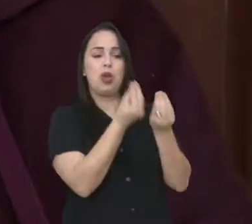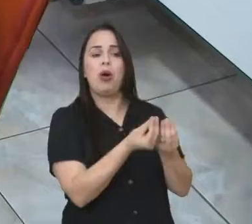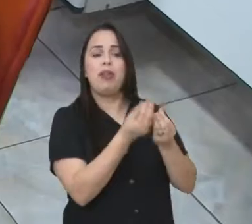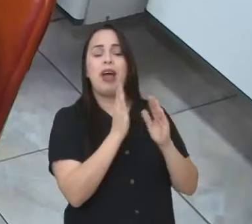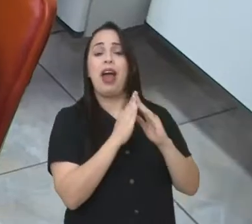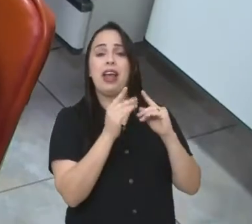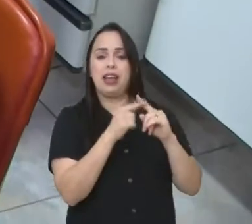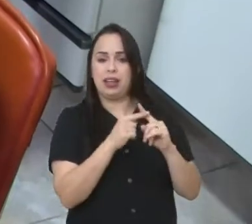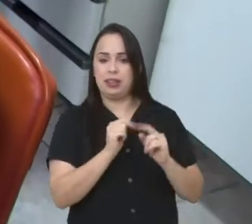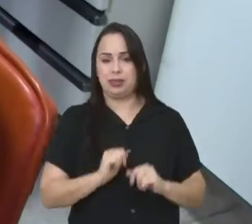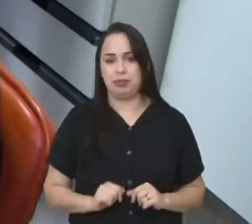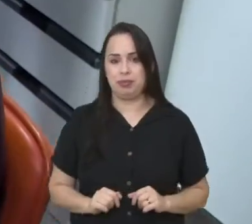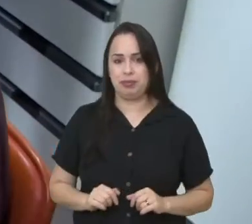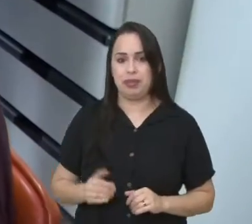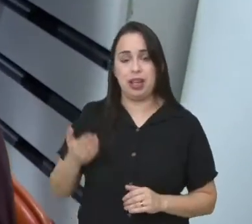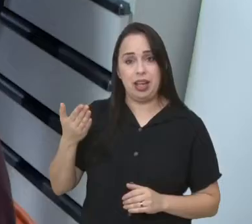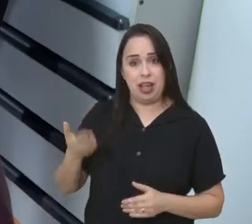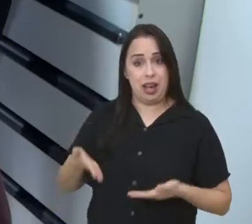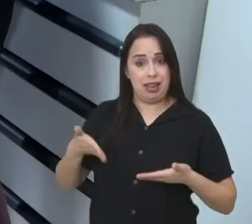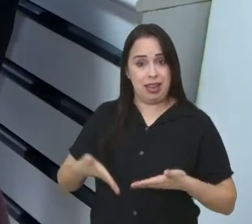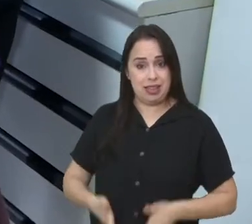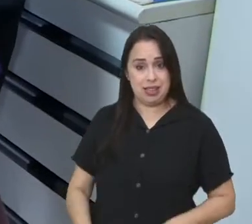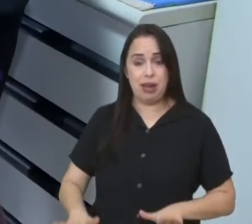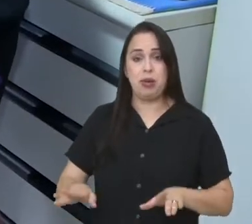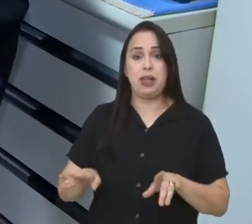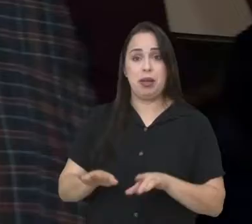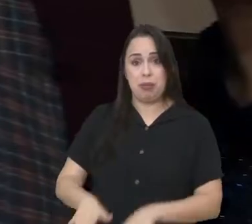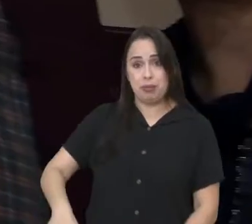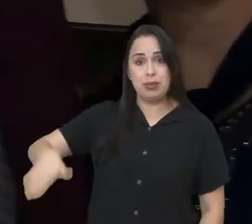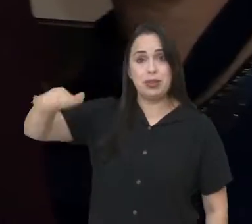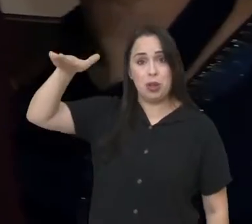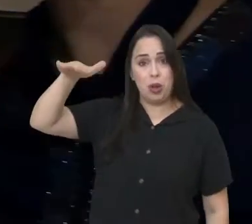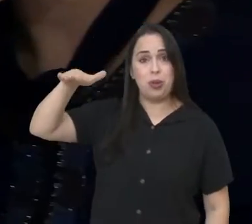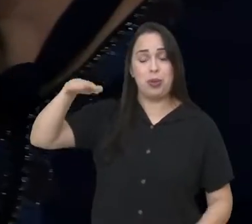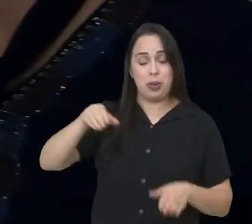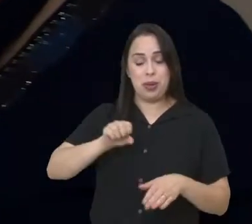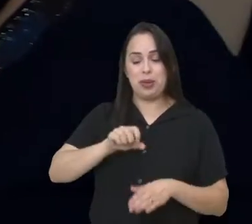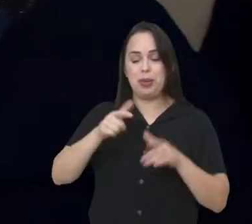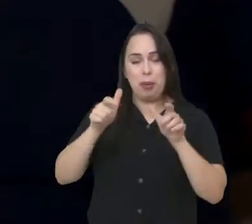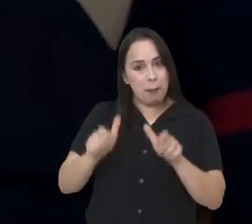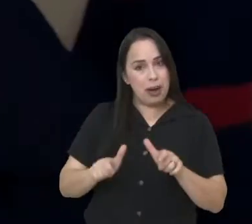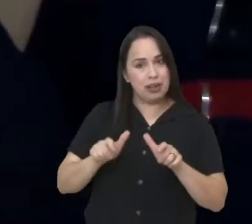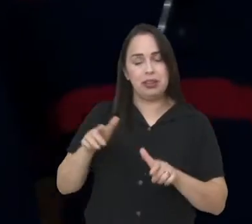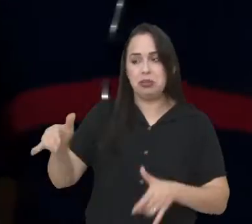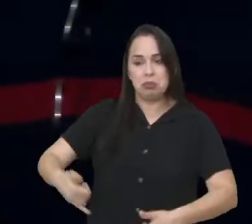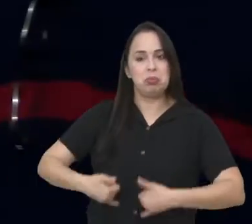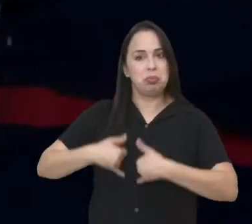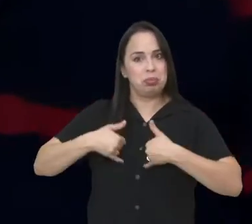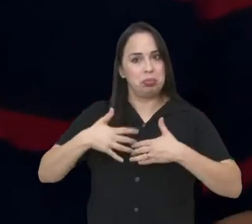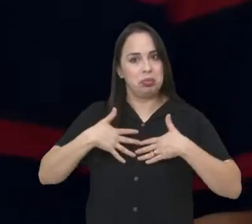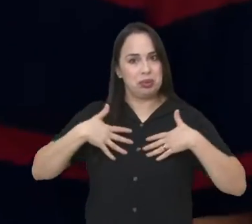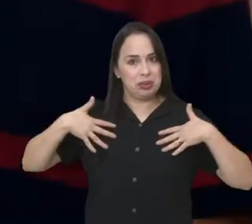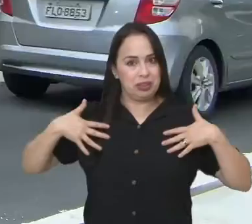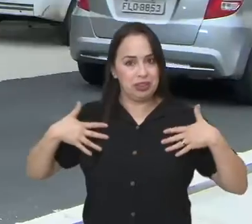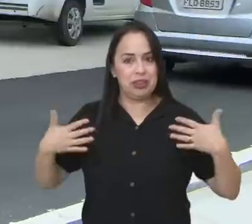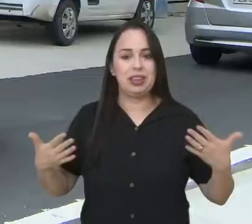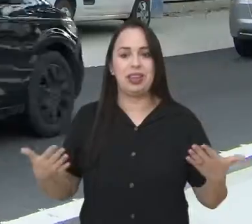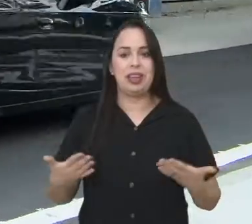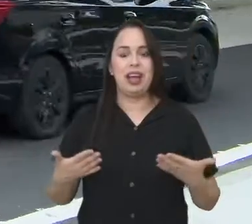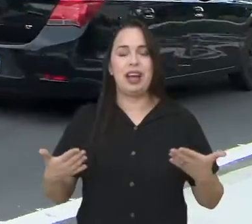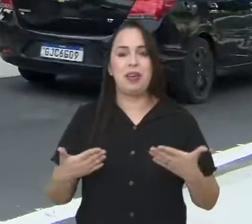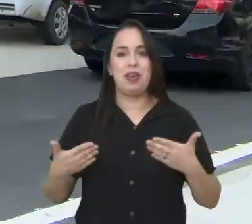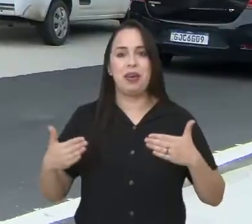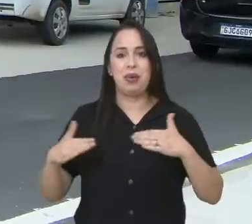social. Dona Emília nasceu e cresceu no Jardim São Dimas e tem muito orgulho da história da família. Agora, com a